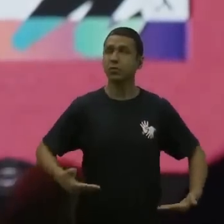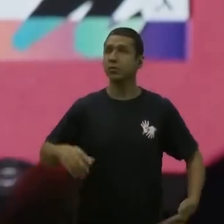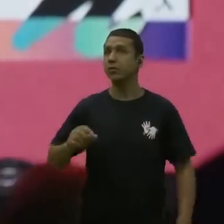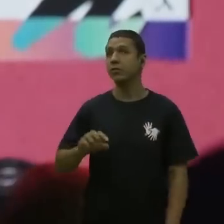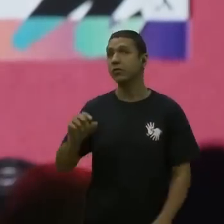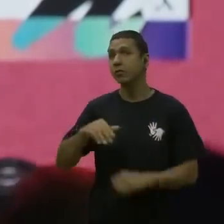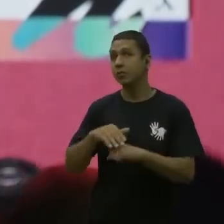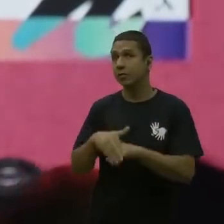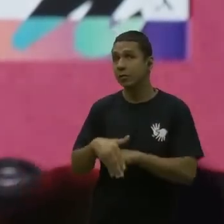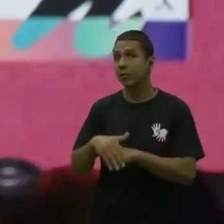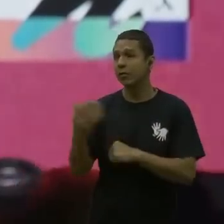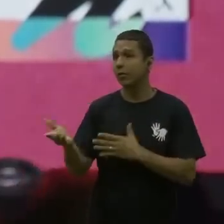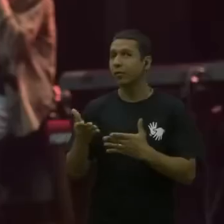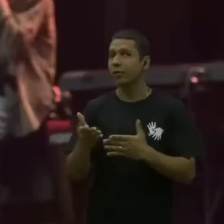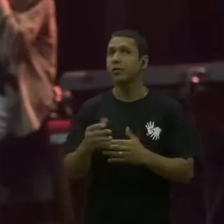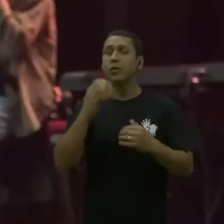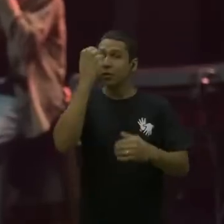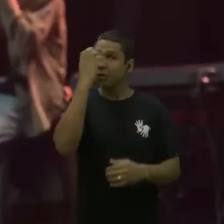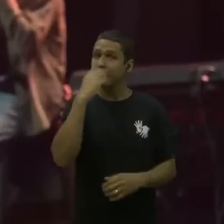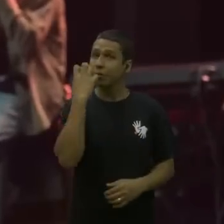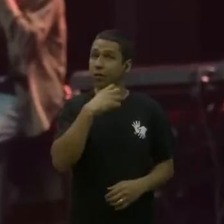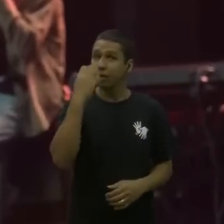Soares.